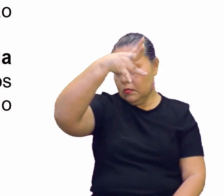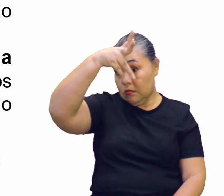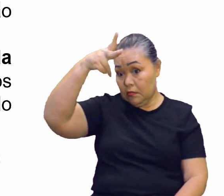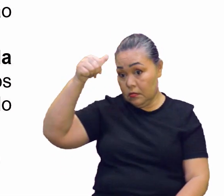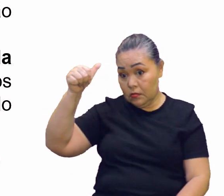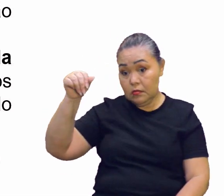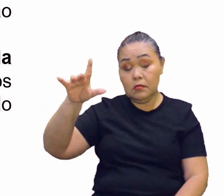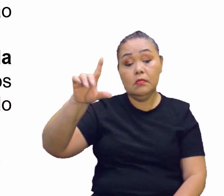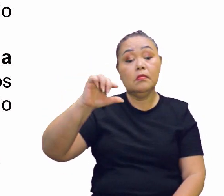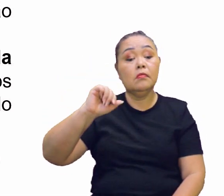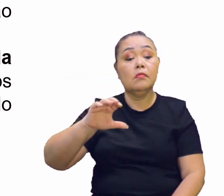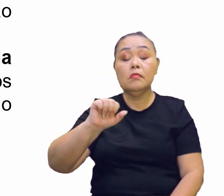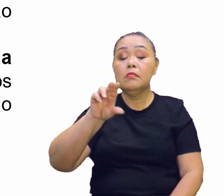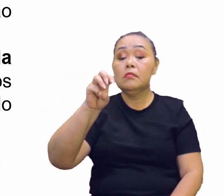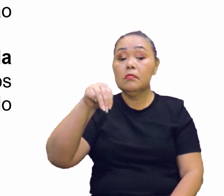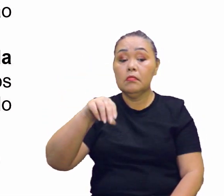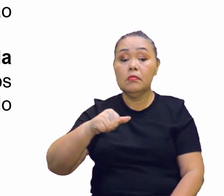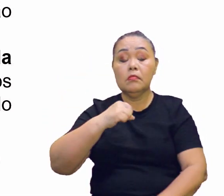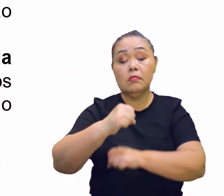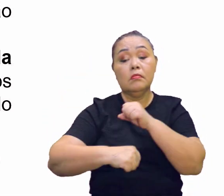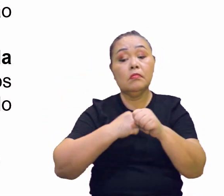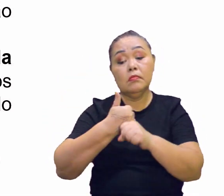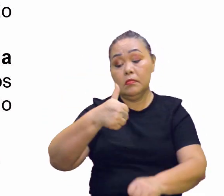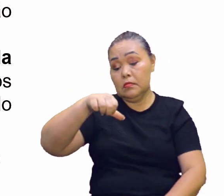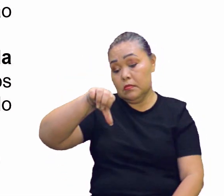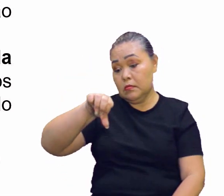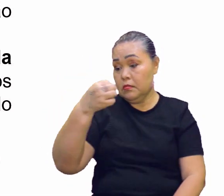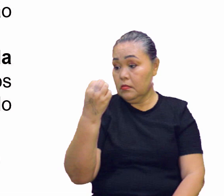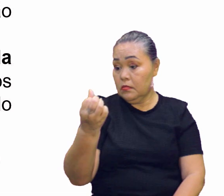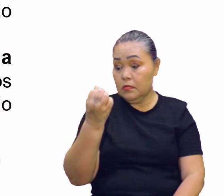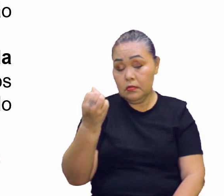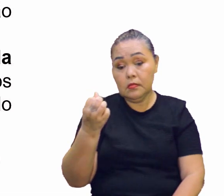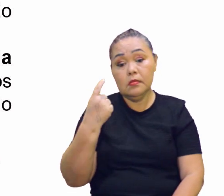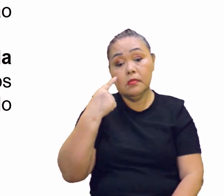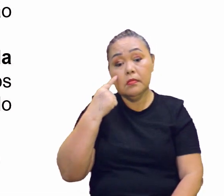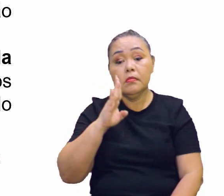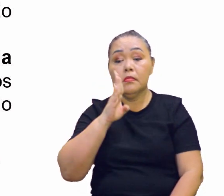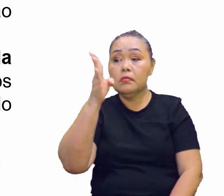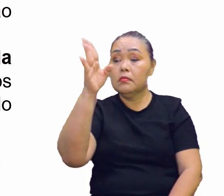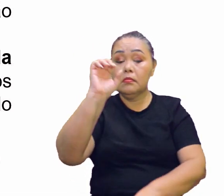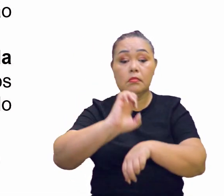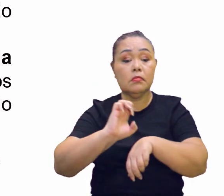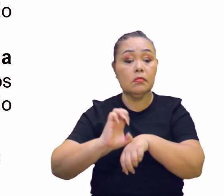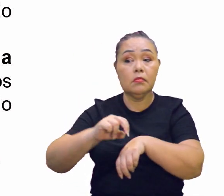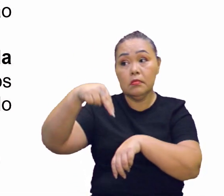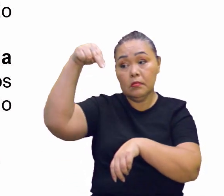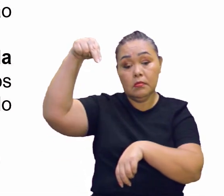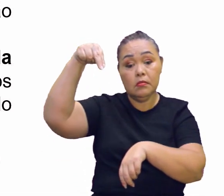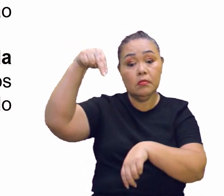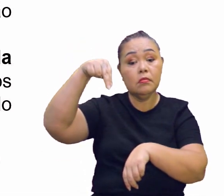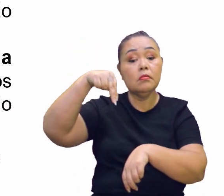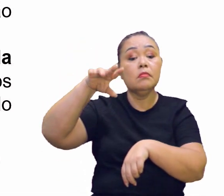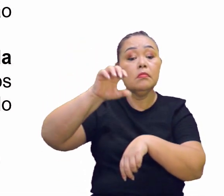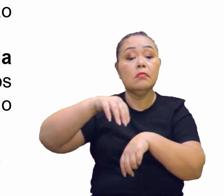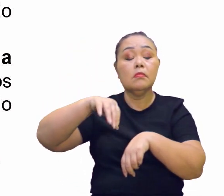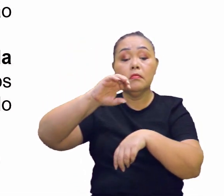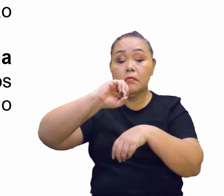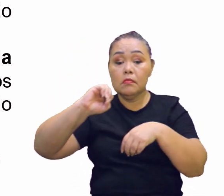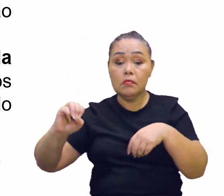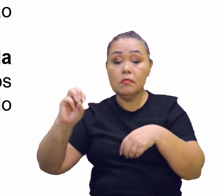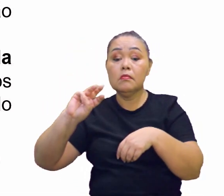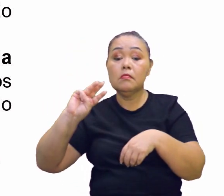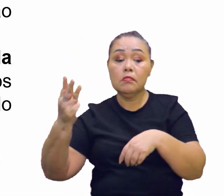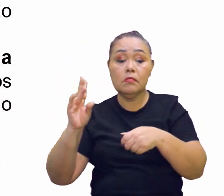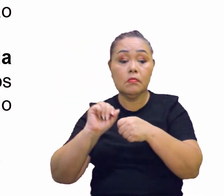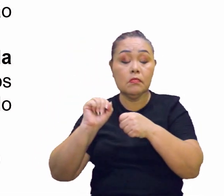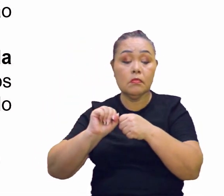Amazônia, conhecida como SUDAM, em 66. Ela atuou em todos os estados da região Norte, Oeste do Maranhão e do estado do